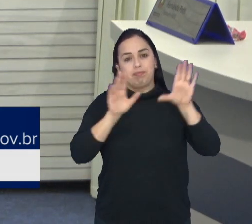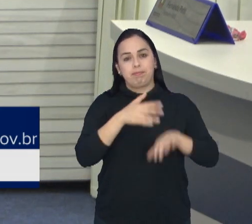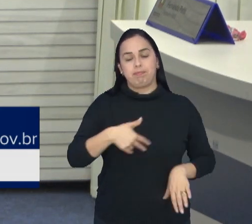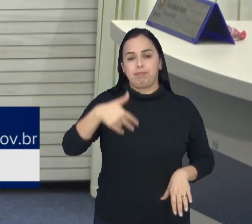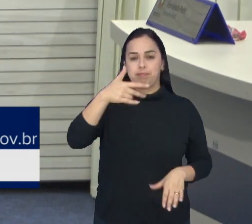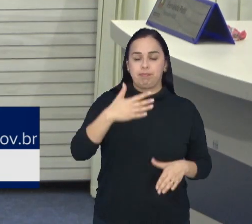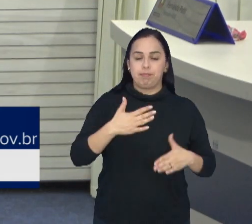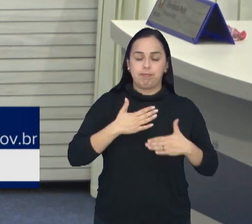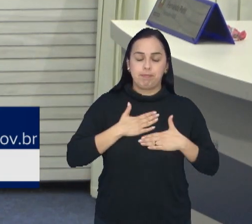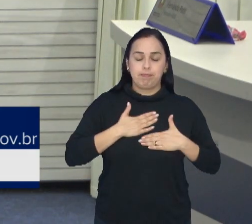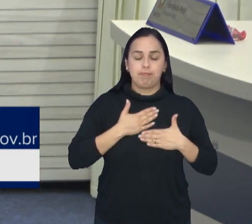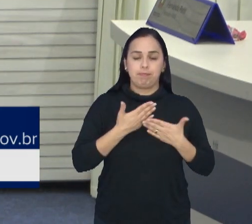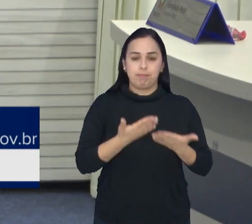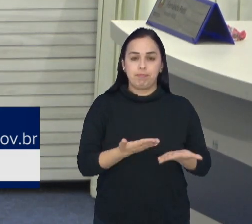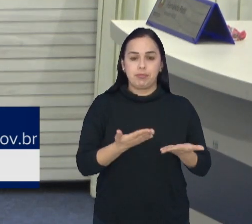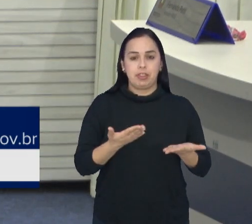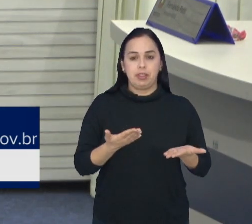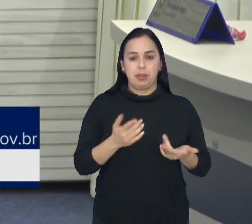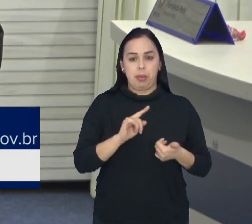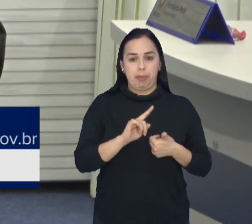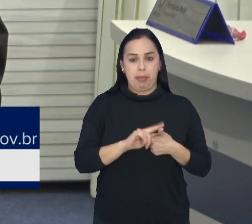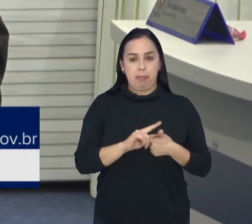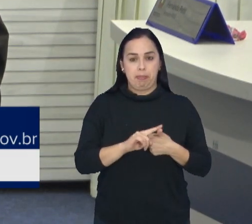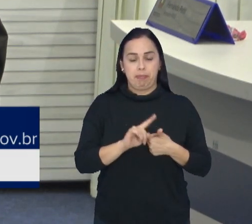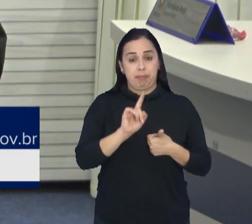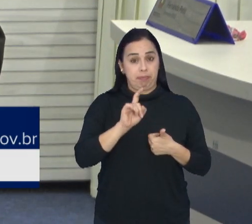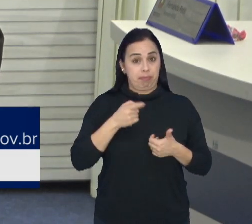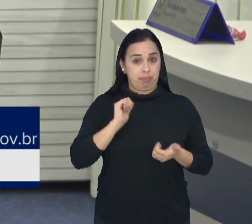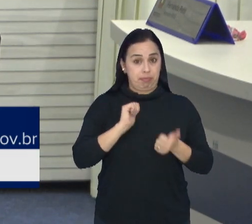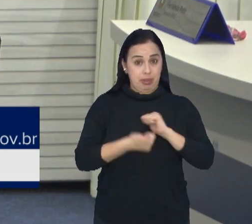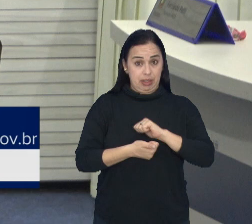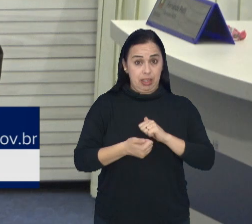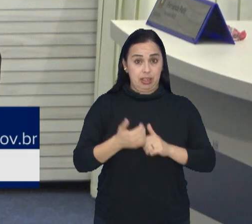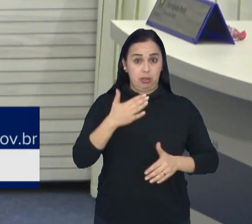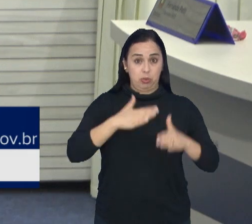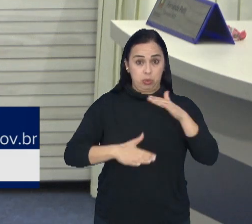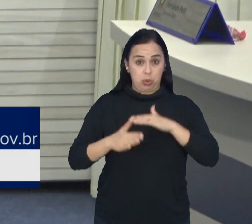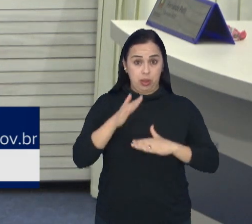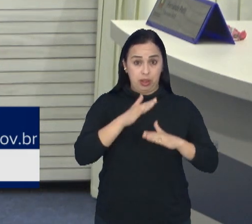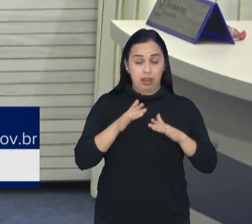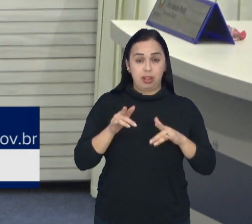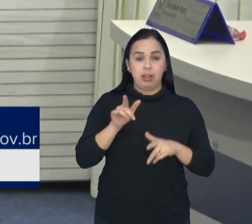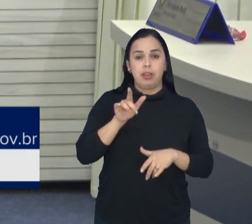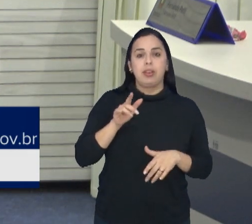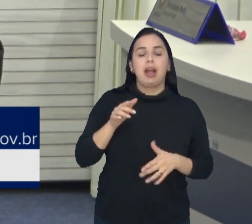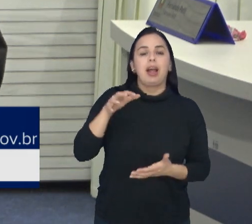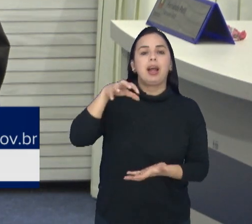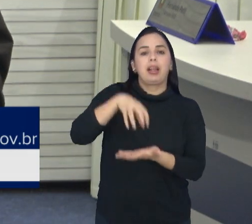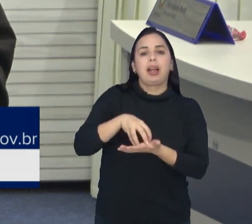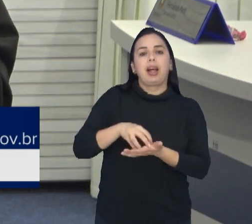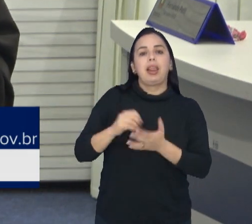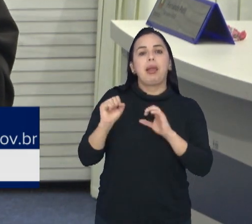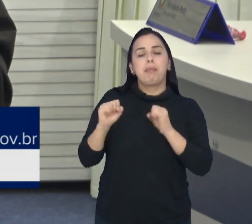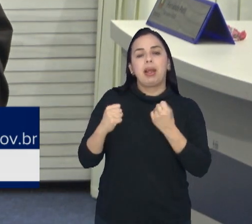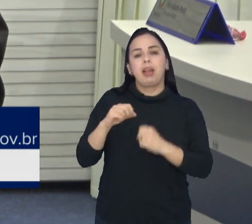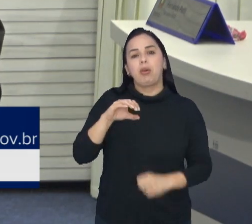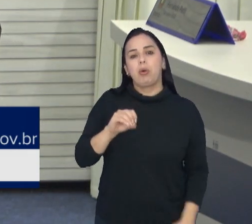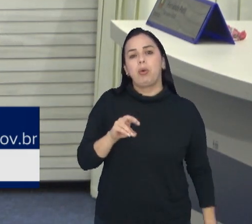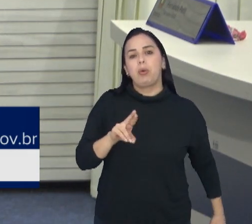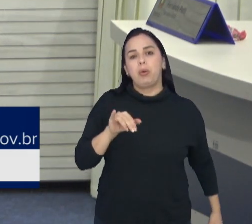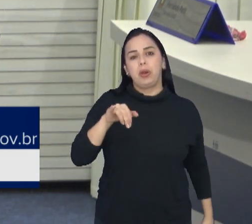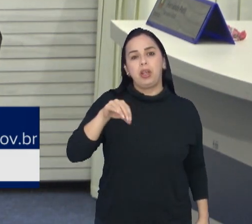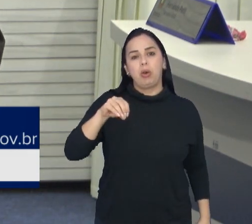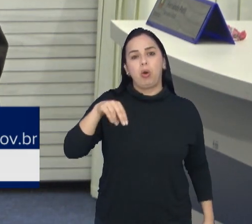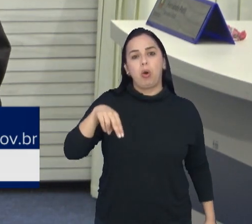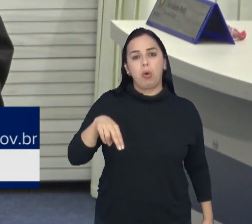seu Kazumi. Ele foi um atleta do judô da Academia do Orion, que hoje lá no